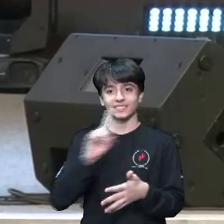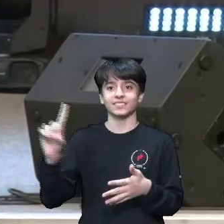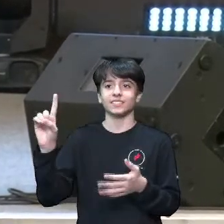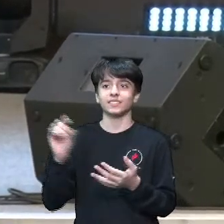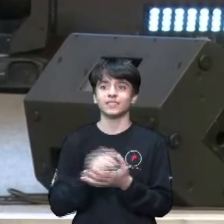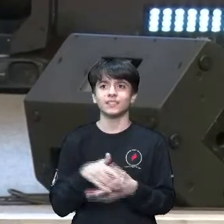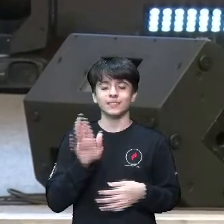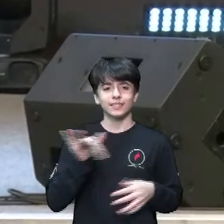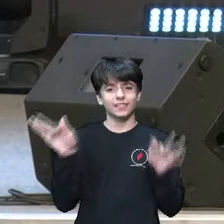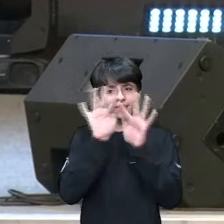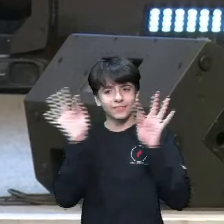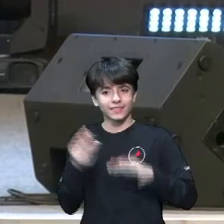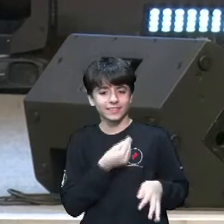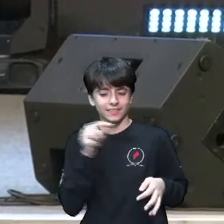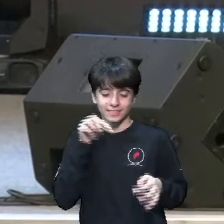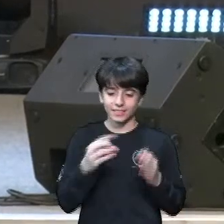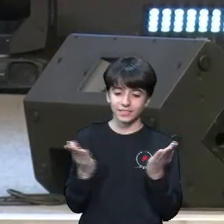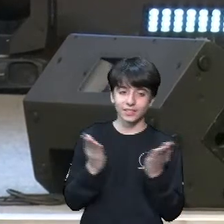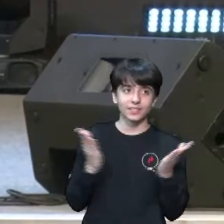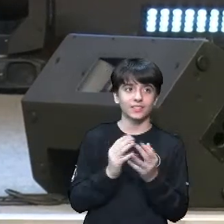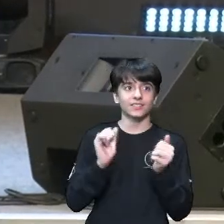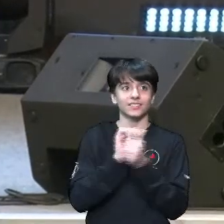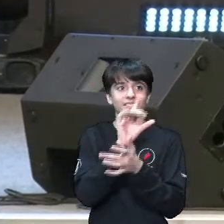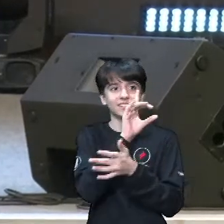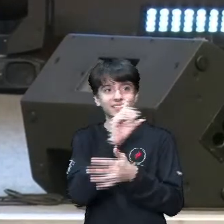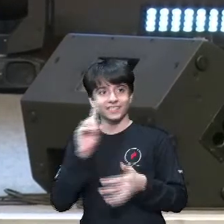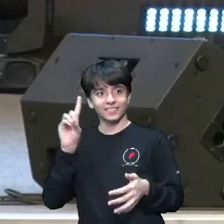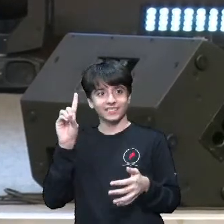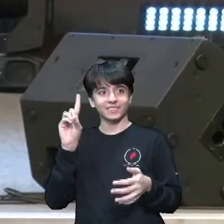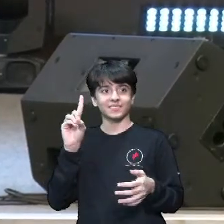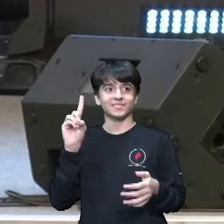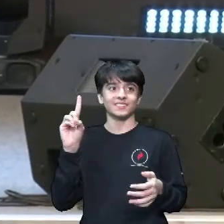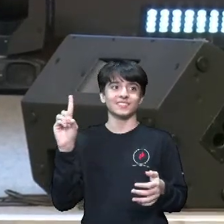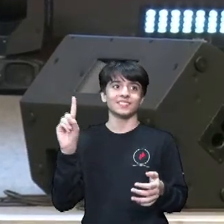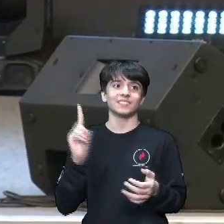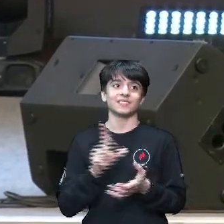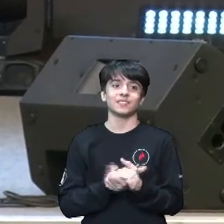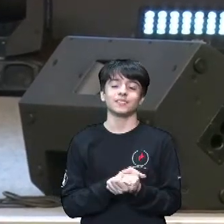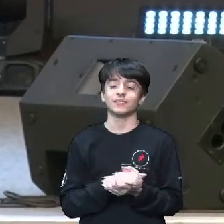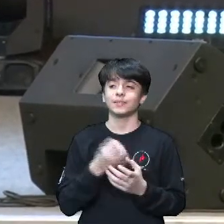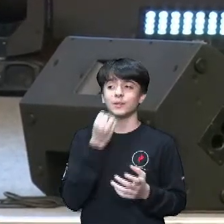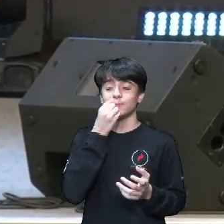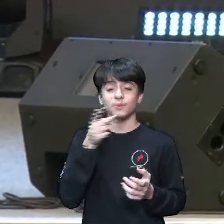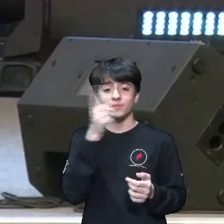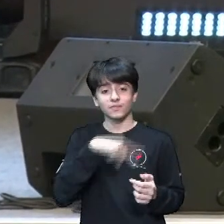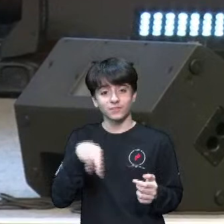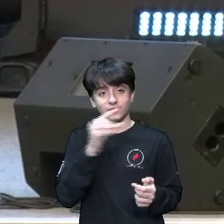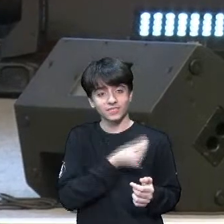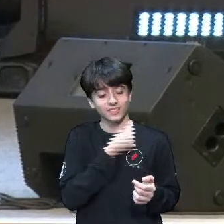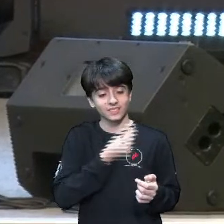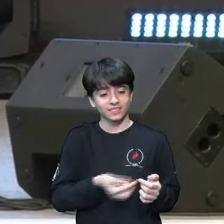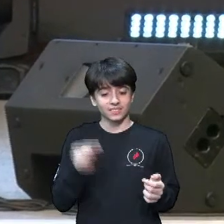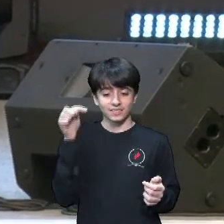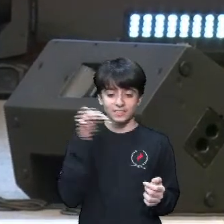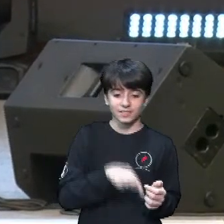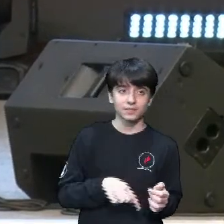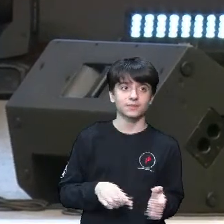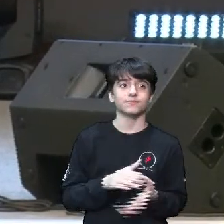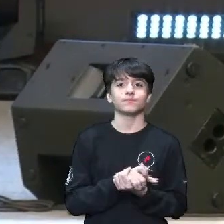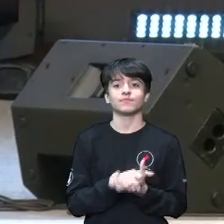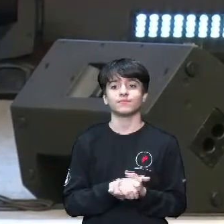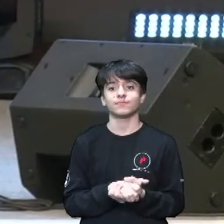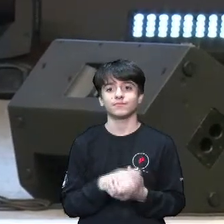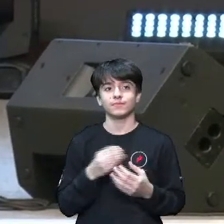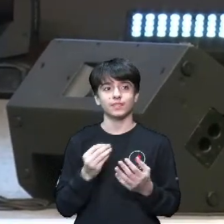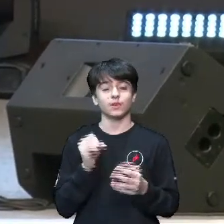Quem está feliz de estar aqui hoje, dá um glória a Deus aí, bem forte. Maravilha, que bom que você veio, bom que você está aqui. Temos aqui